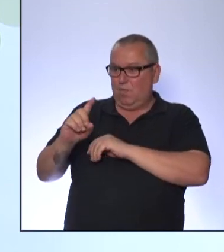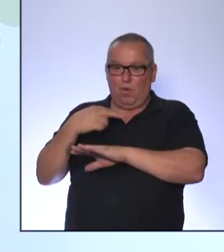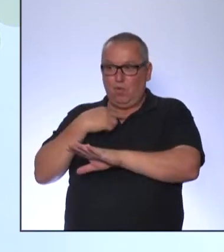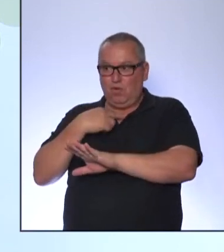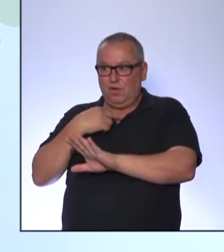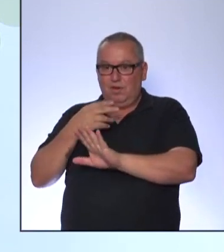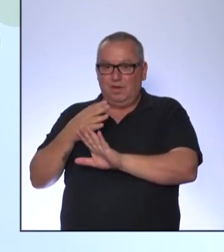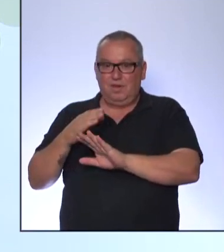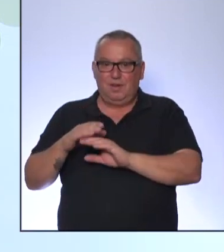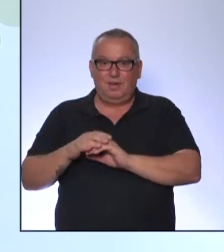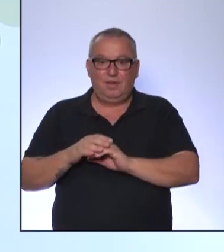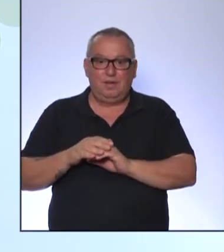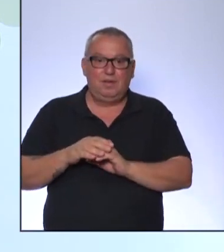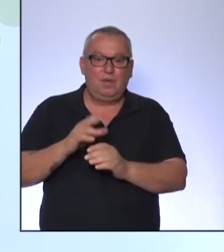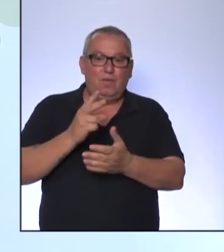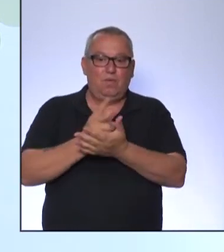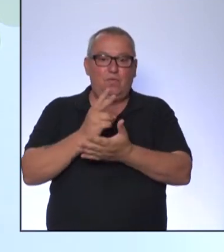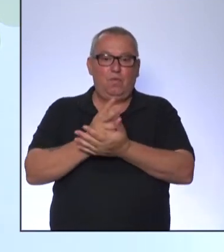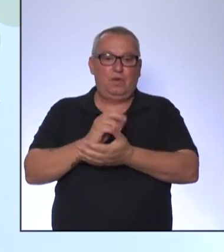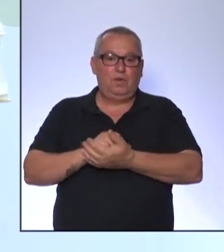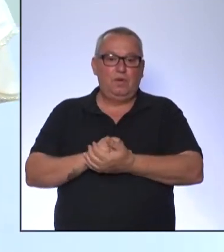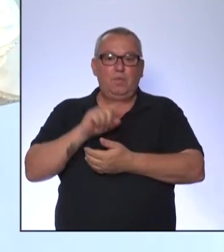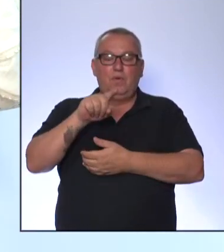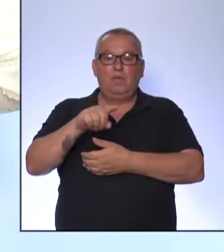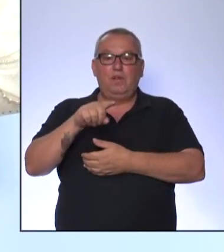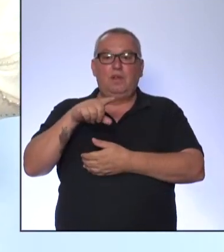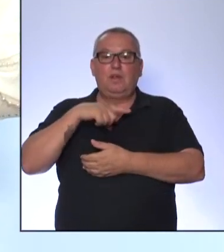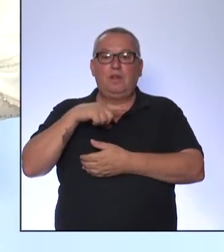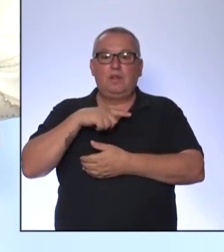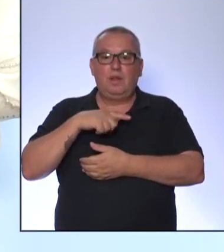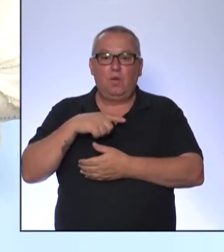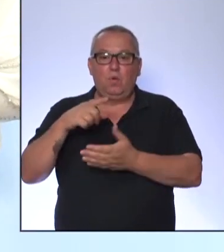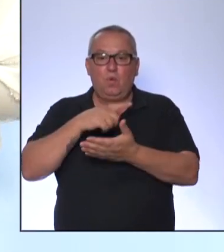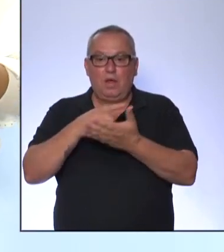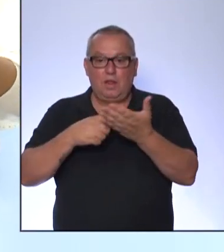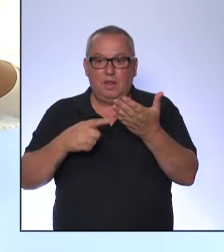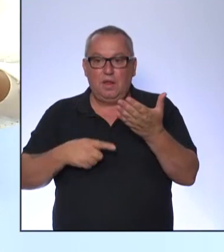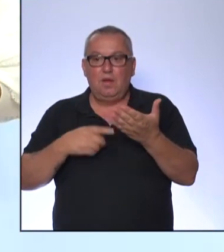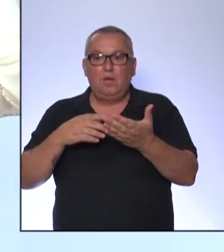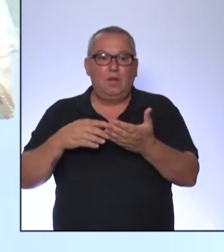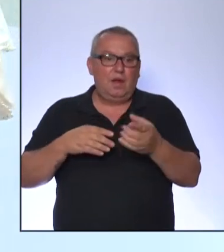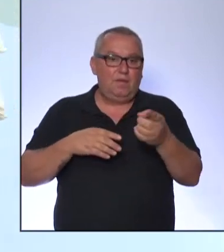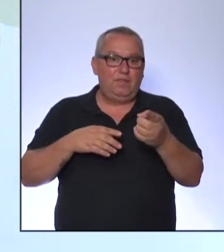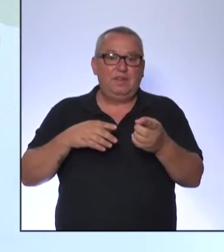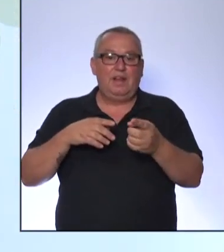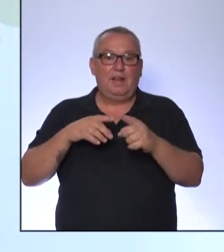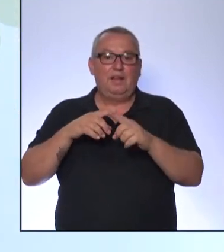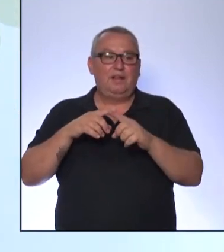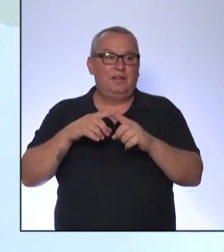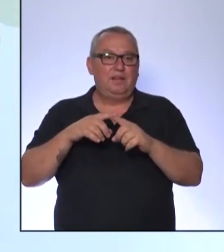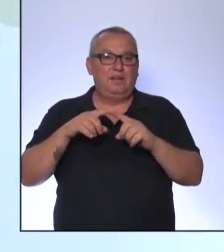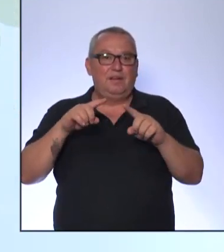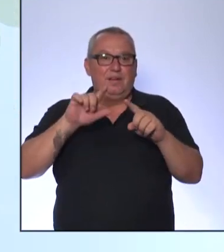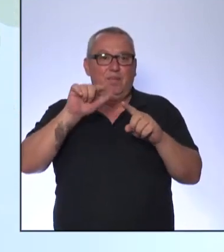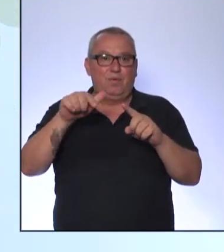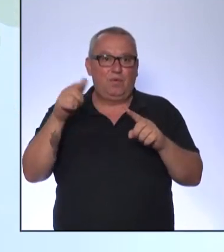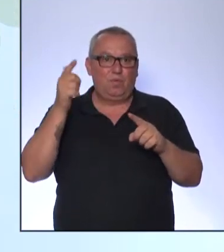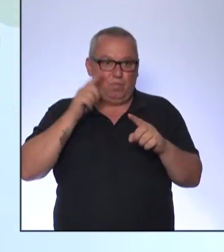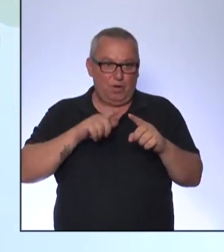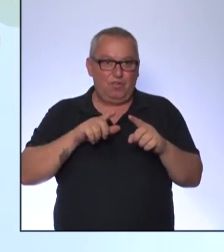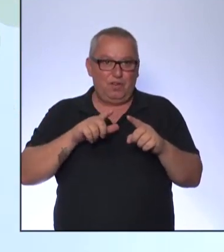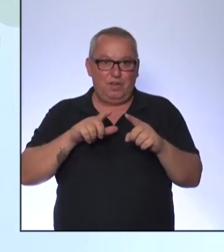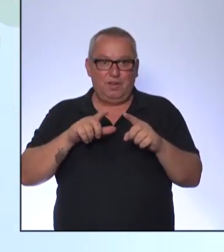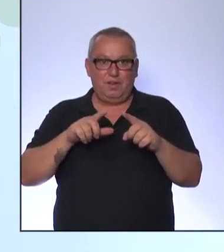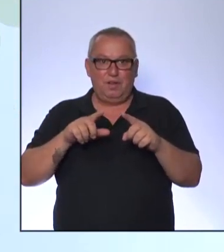certo? Vamos lá, continuando. Para vocês que estão com o caderno do aluno e que conseguirem depois, posteriormente, essa imagem que